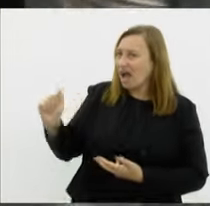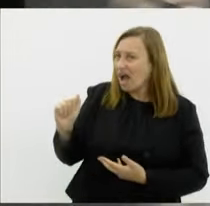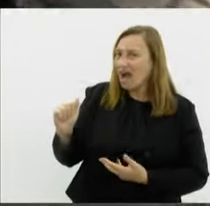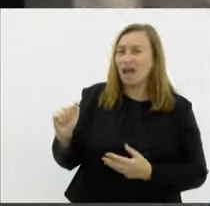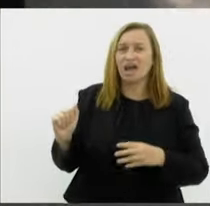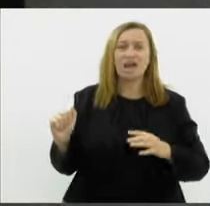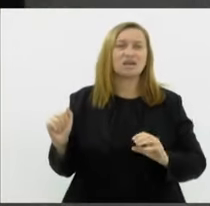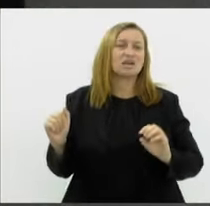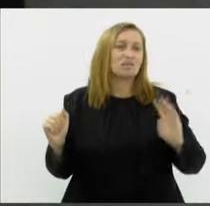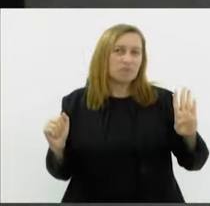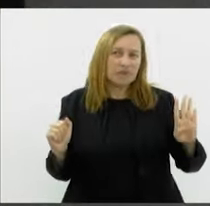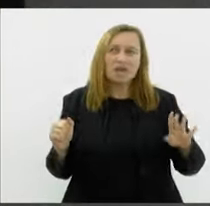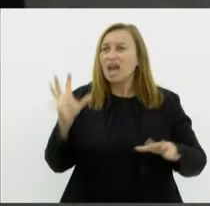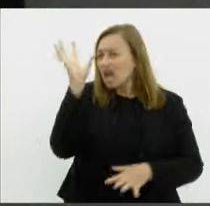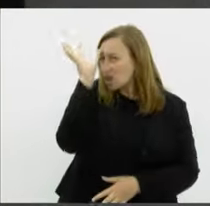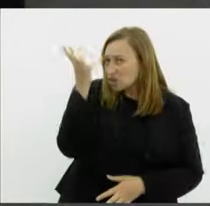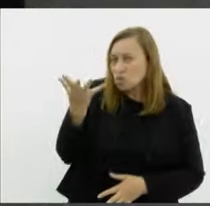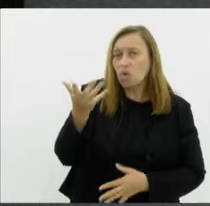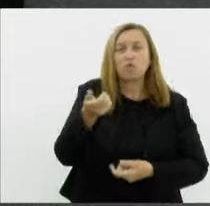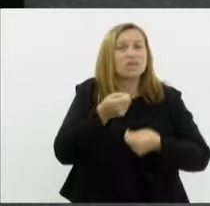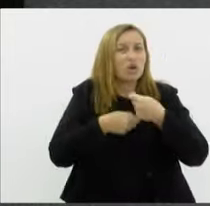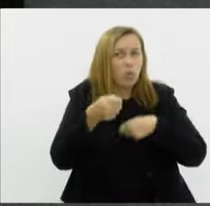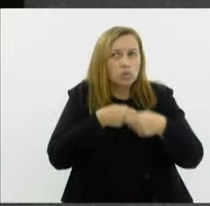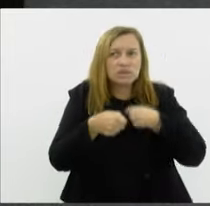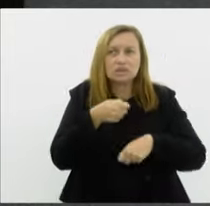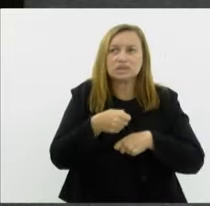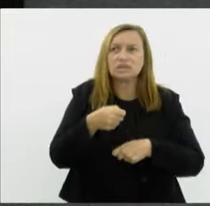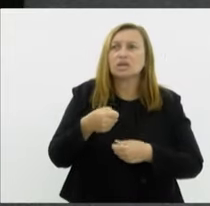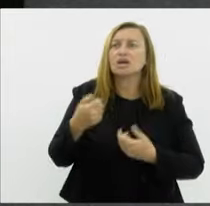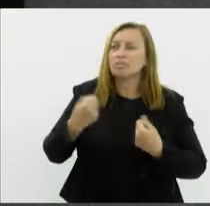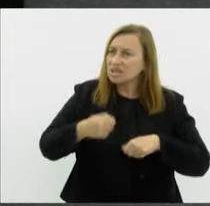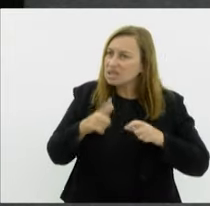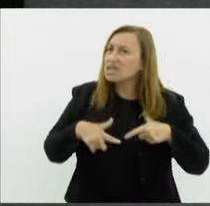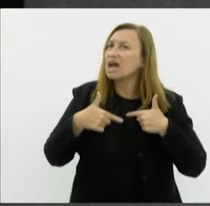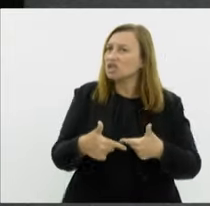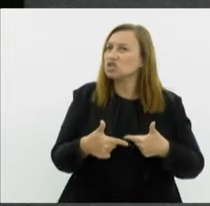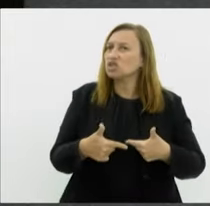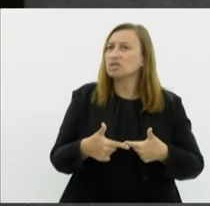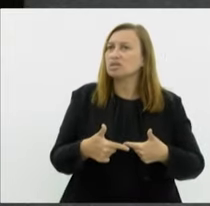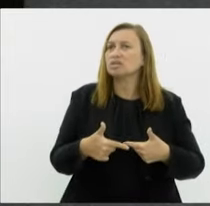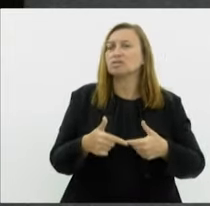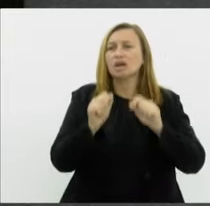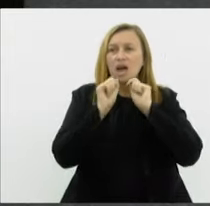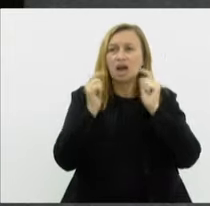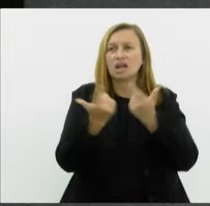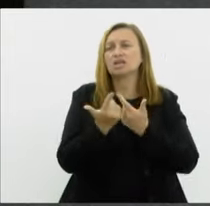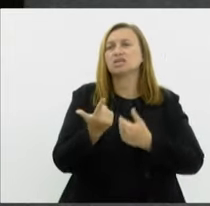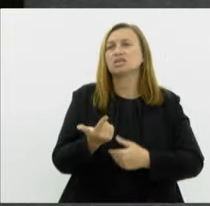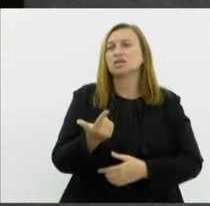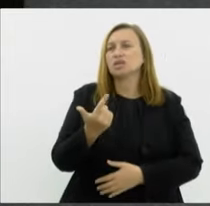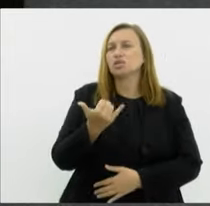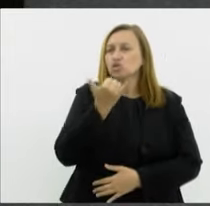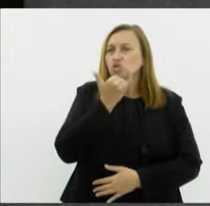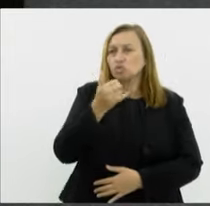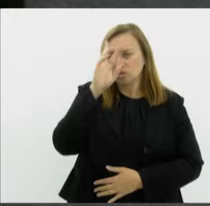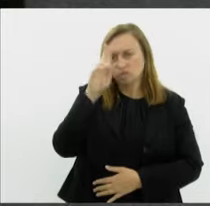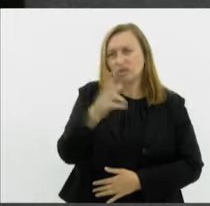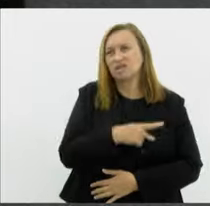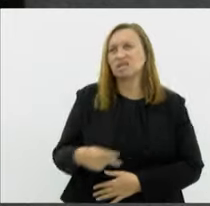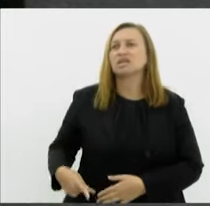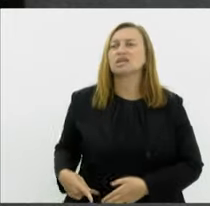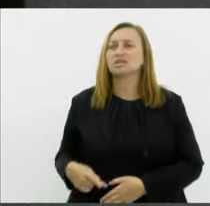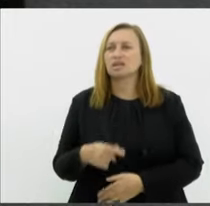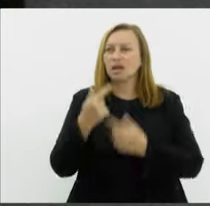de quem. Resolva isso com negociação. Ué, alguém com autoridade na Assembleia? Desculpe, hein, senhor presidente, não é uma crítica, é apenas observação.